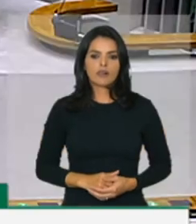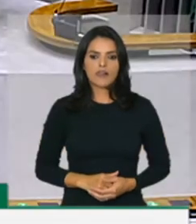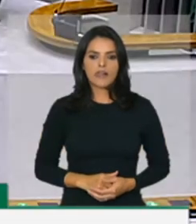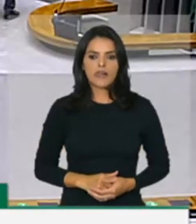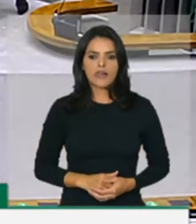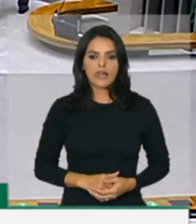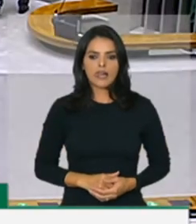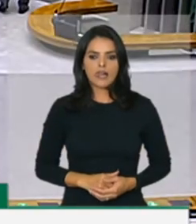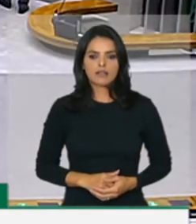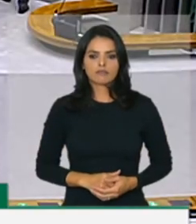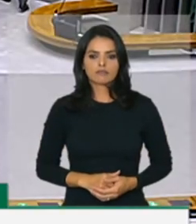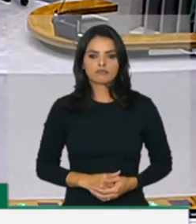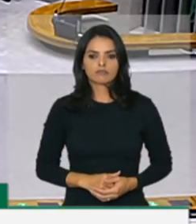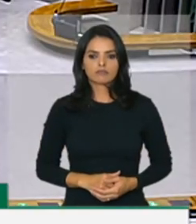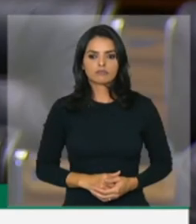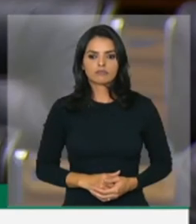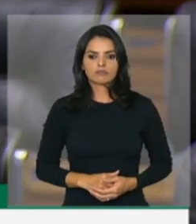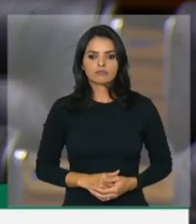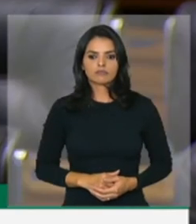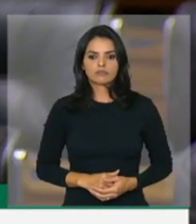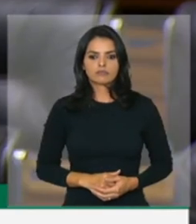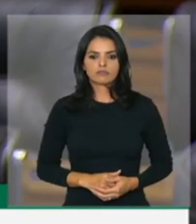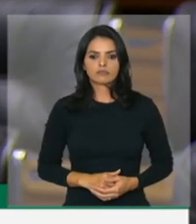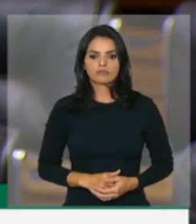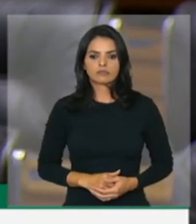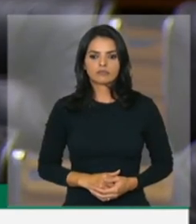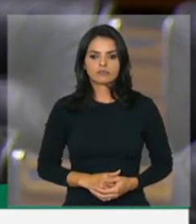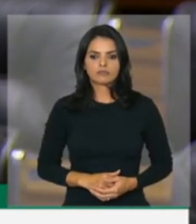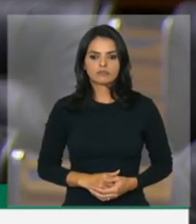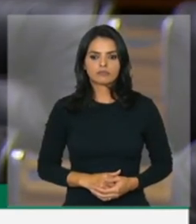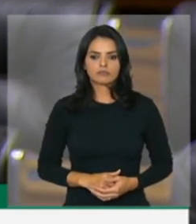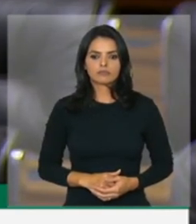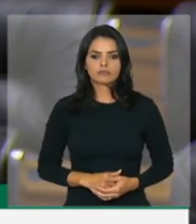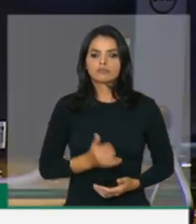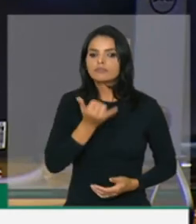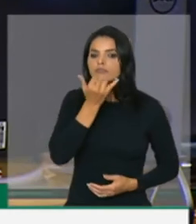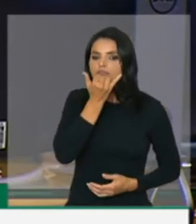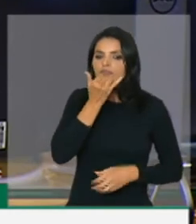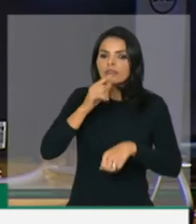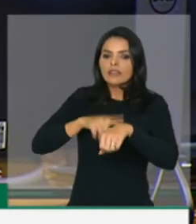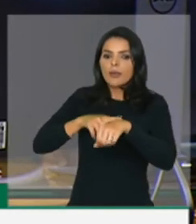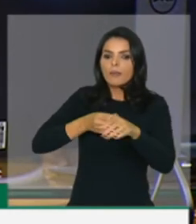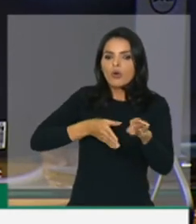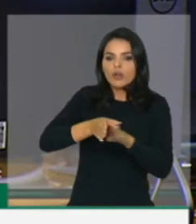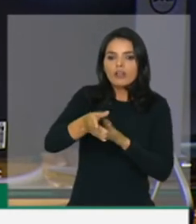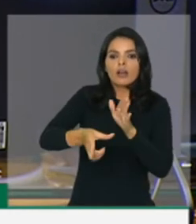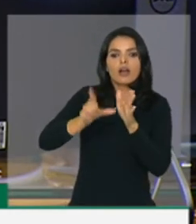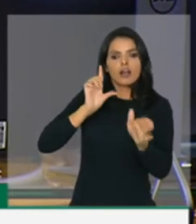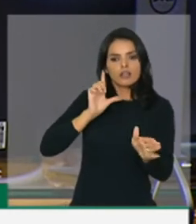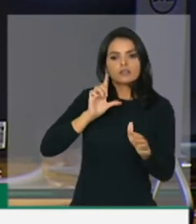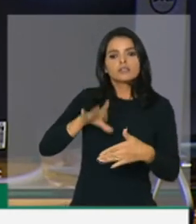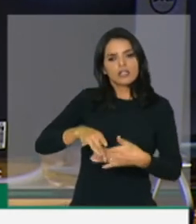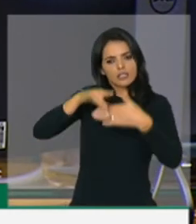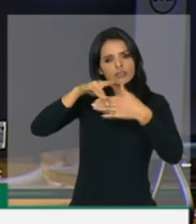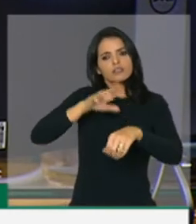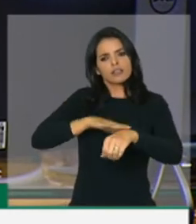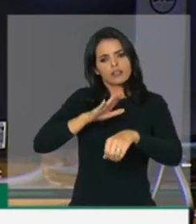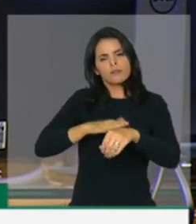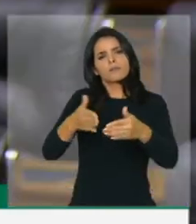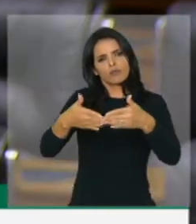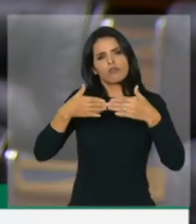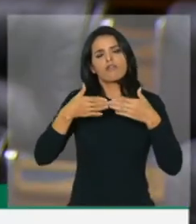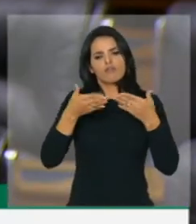não encaminhei, eu queria usar só meu tempo de orientação para... Deputado, o tempo de orientação nós fizemos acordo. O senhor pode usar o tempo de líder, por favor. Presidente, não